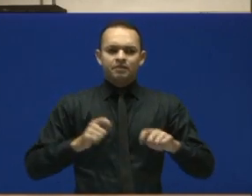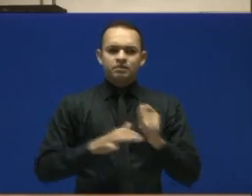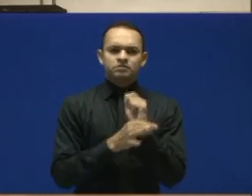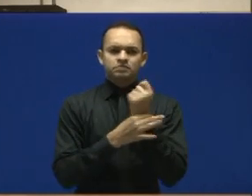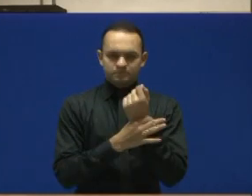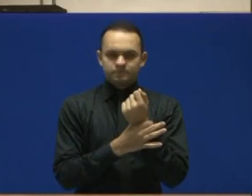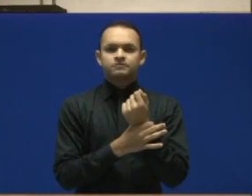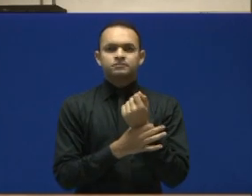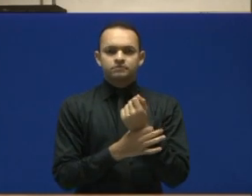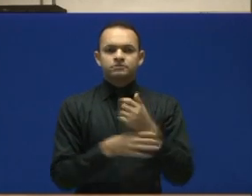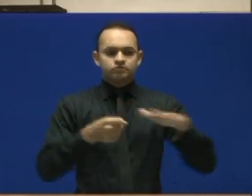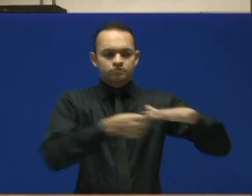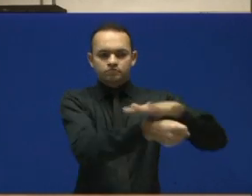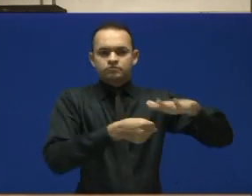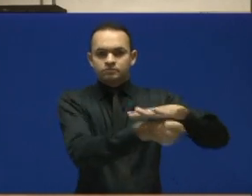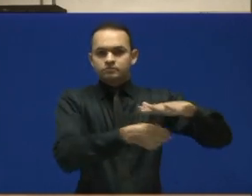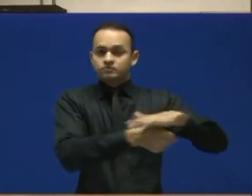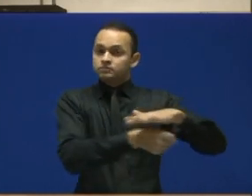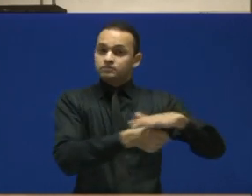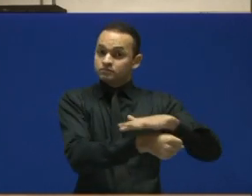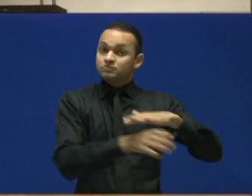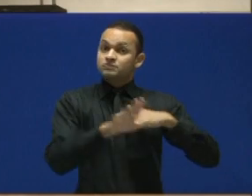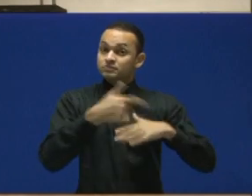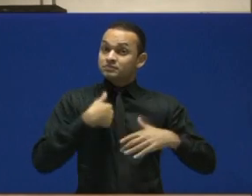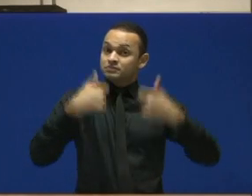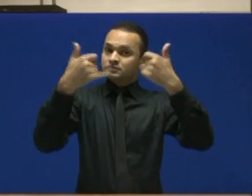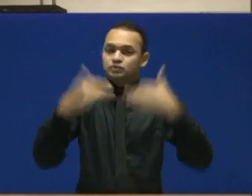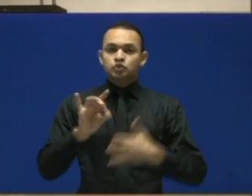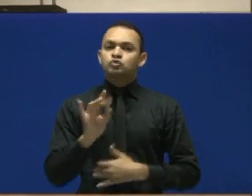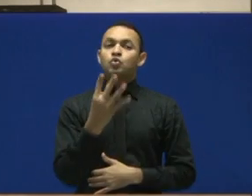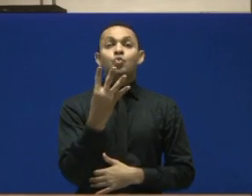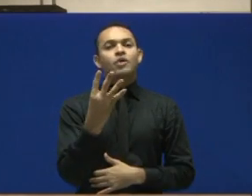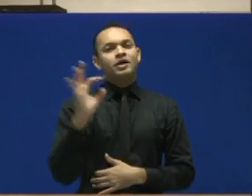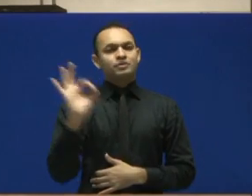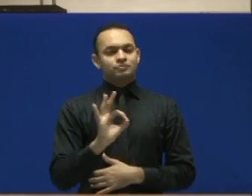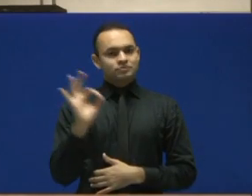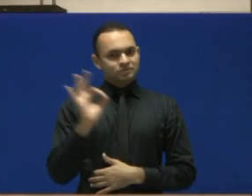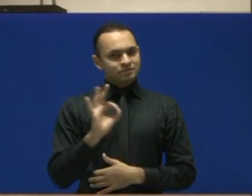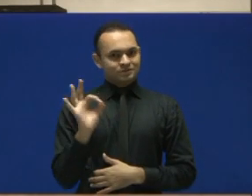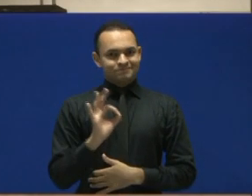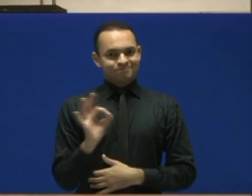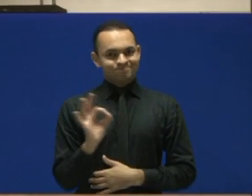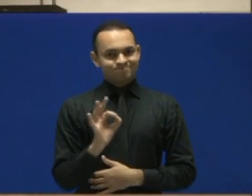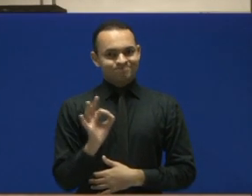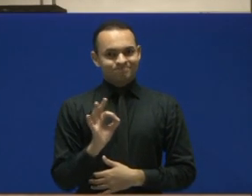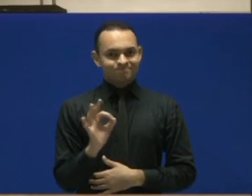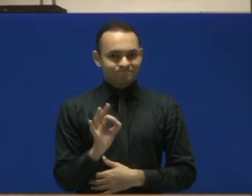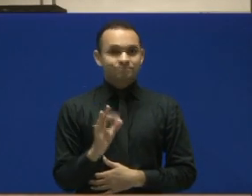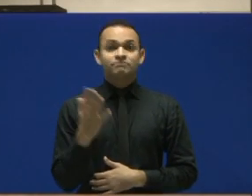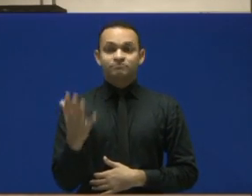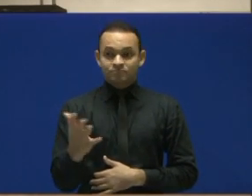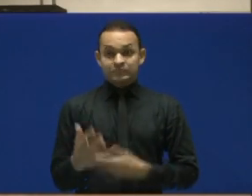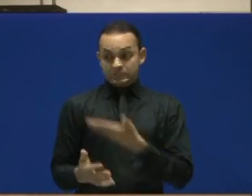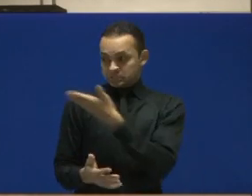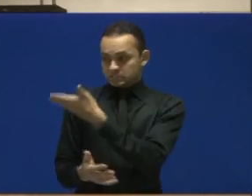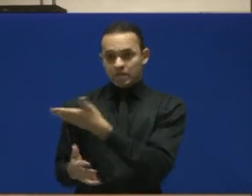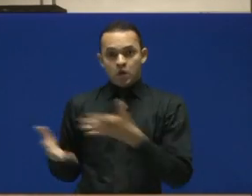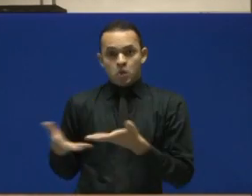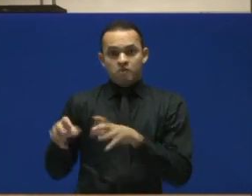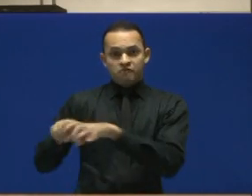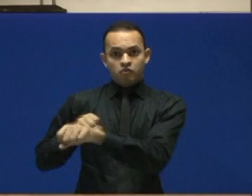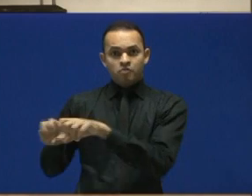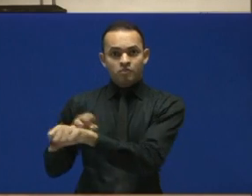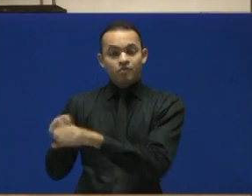nós estamos falando de apenas 4% dos jovens de 18 a 24 anos esses jovens que estão aqui hoje